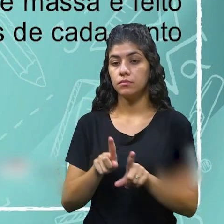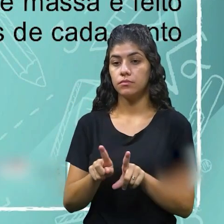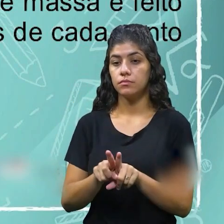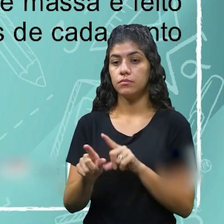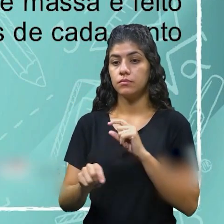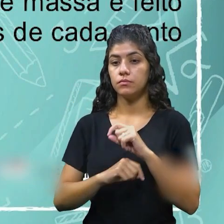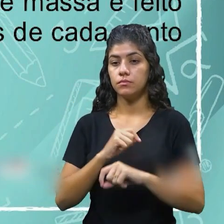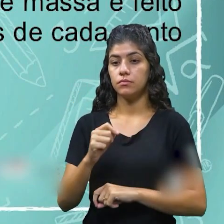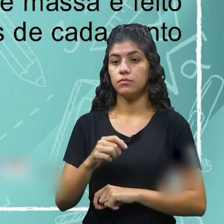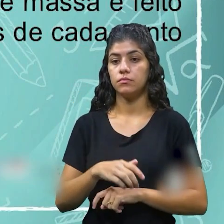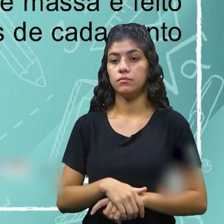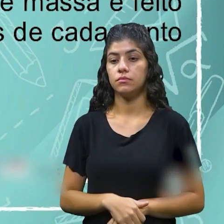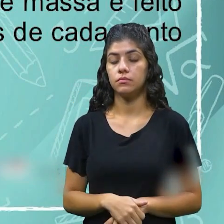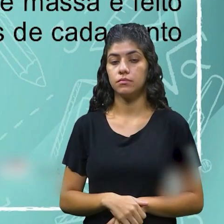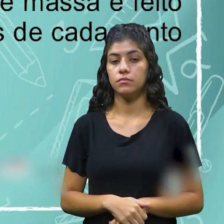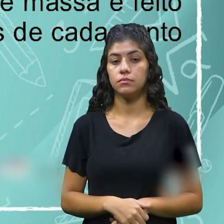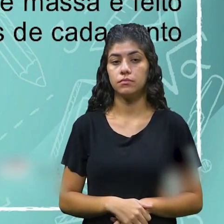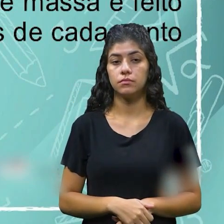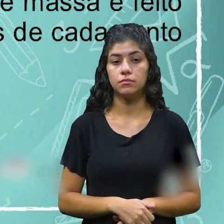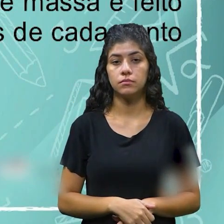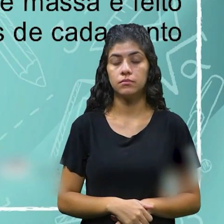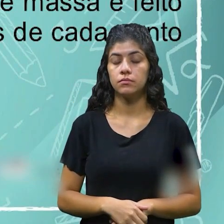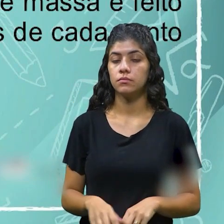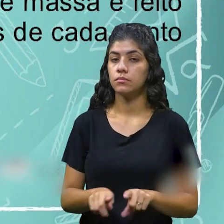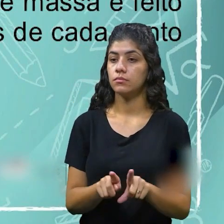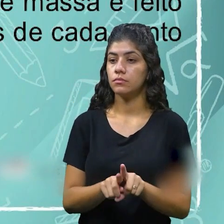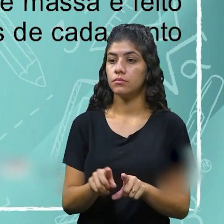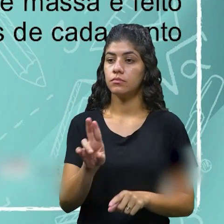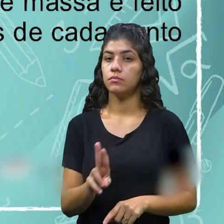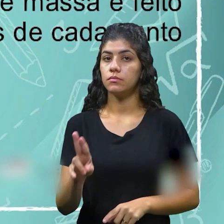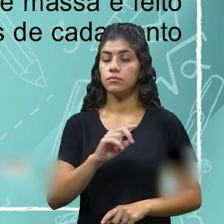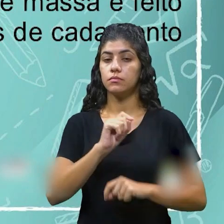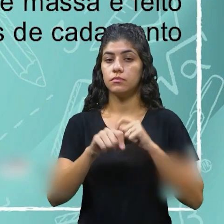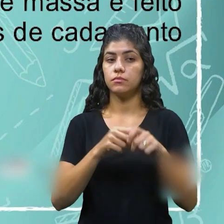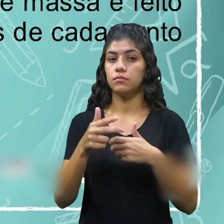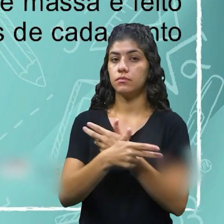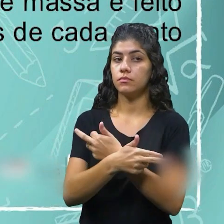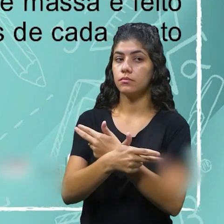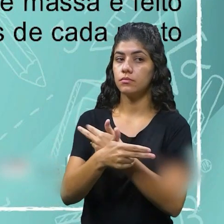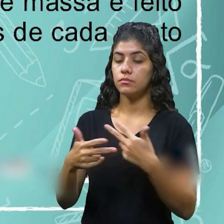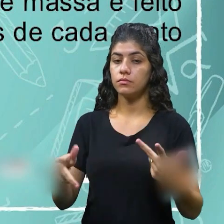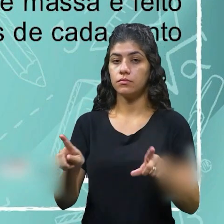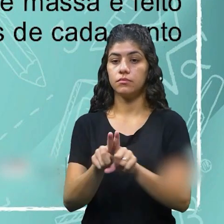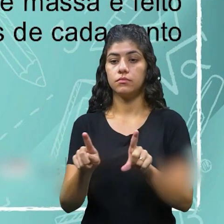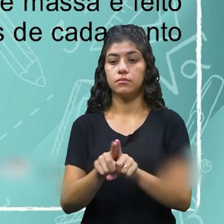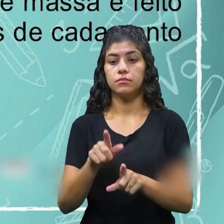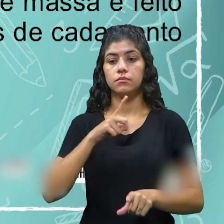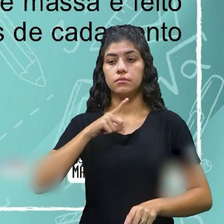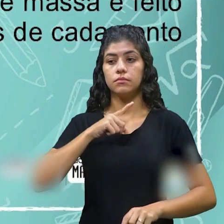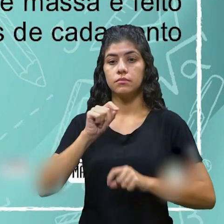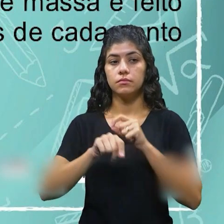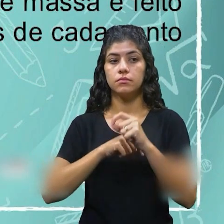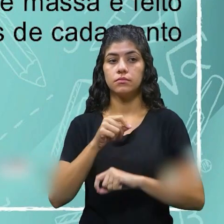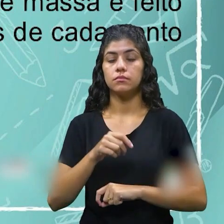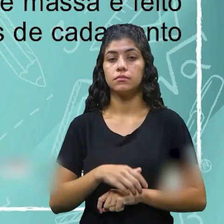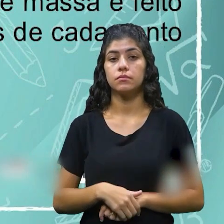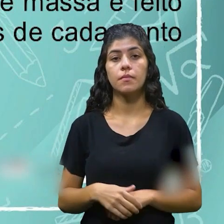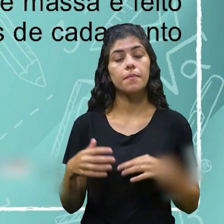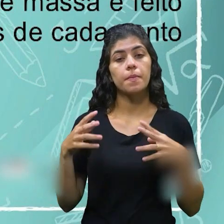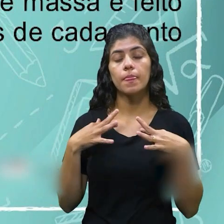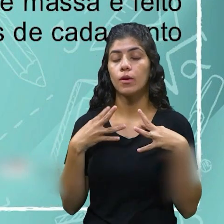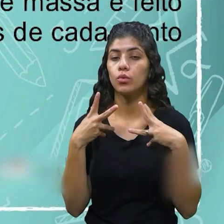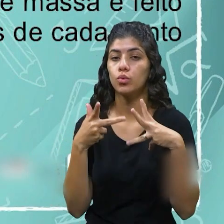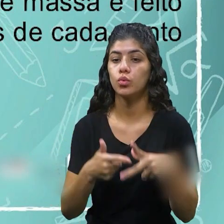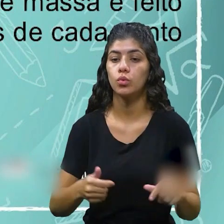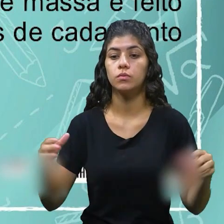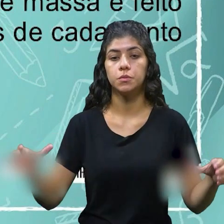de esferas homogêneas, uma esfera feita de aço, uma esfera feita de materiais sólidos, então ele vai ser considerado ali